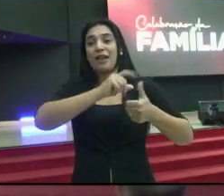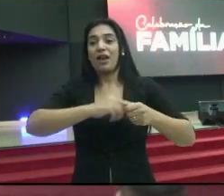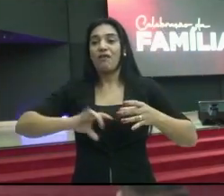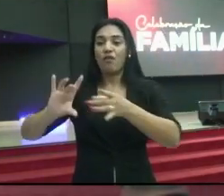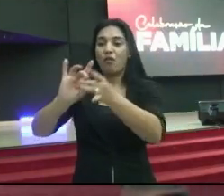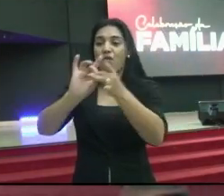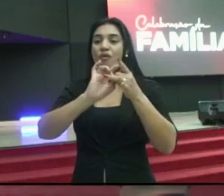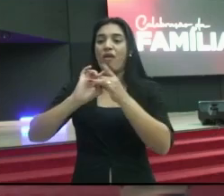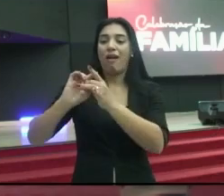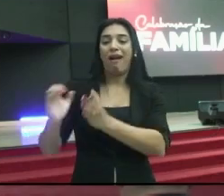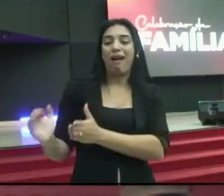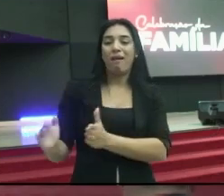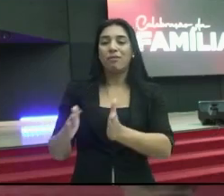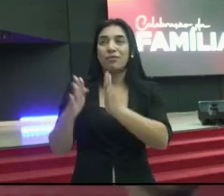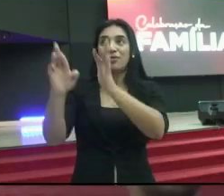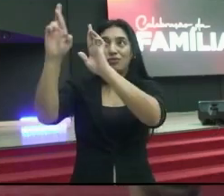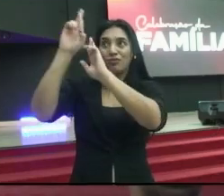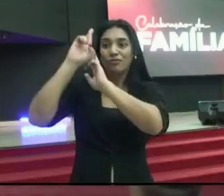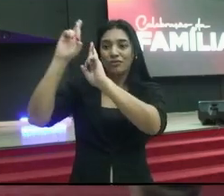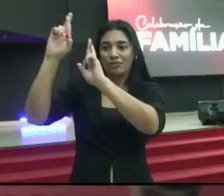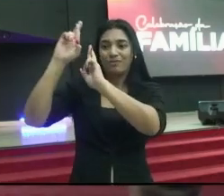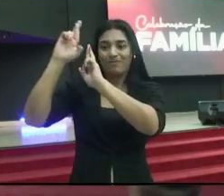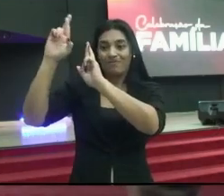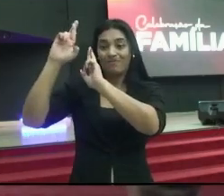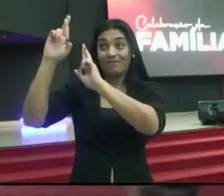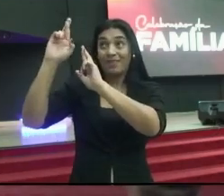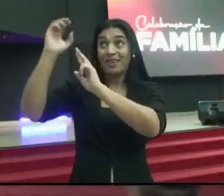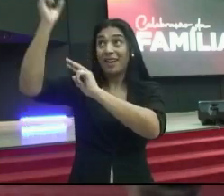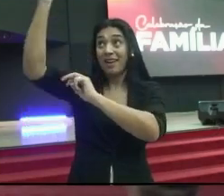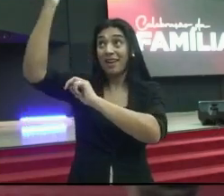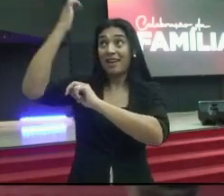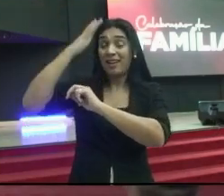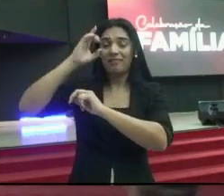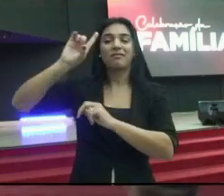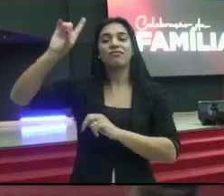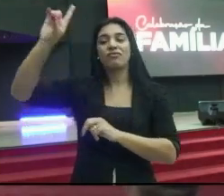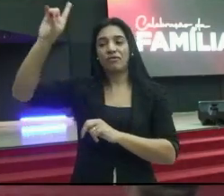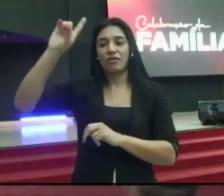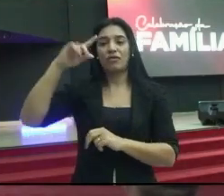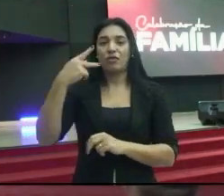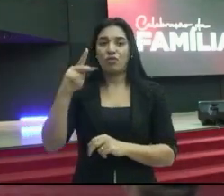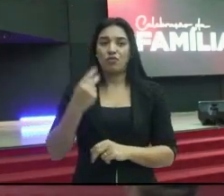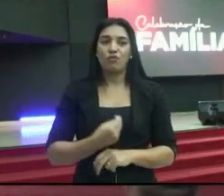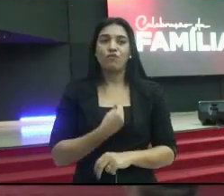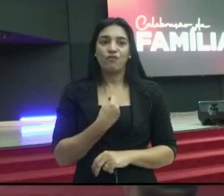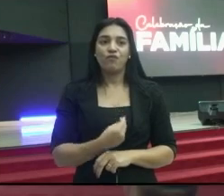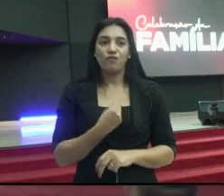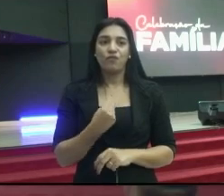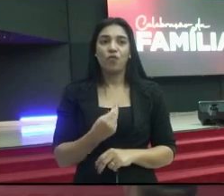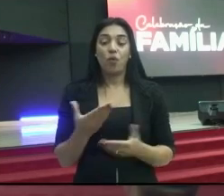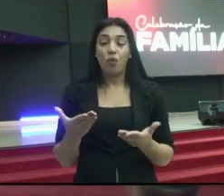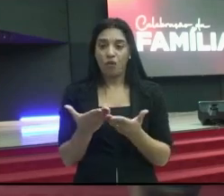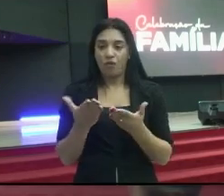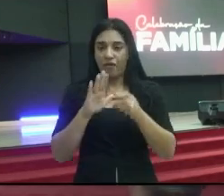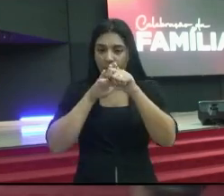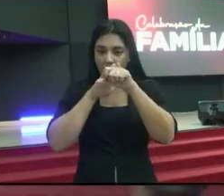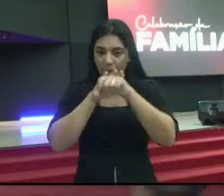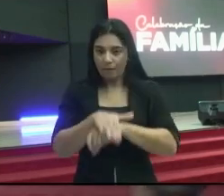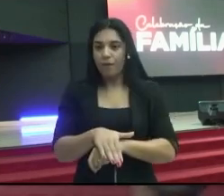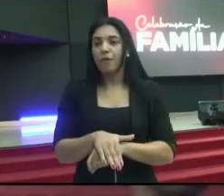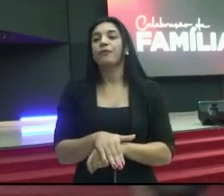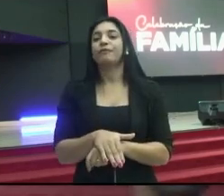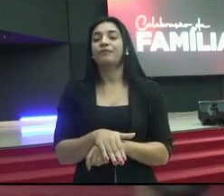da esperança é o caminho da graça de Deus na sua vida. Hoje à